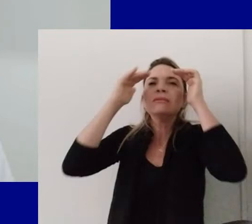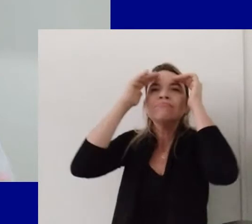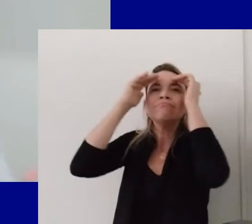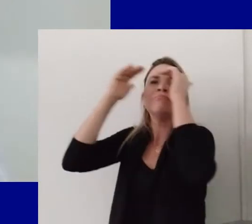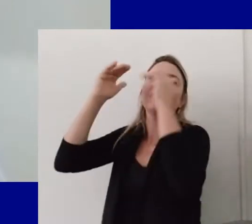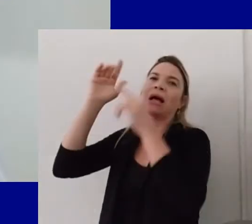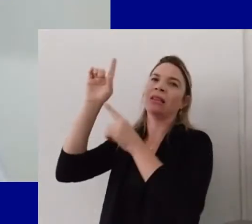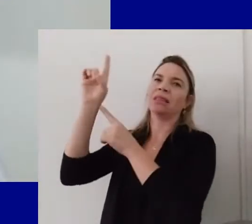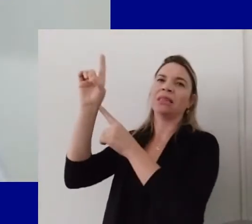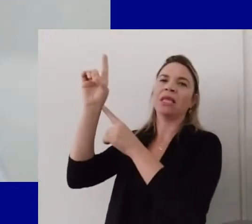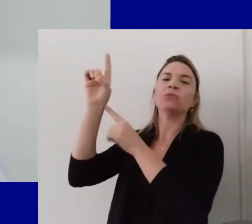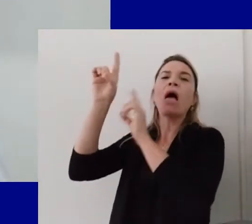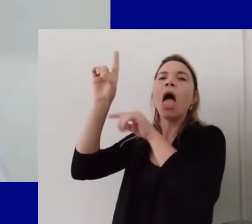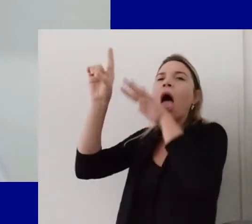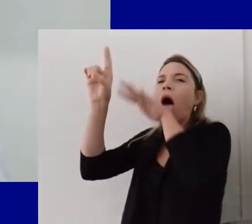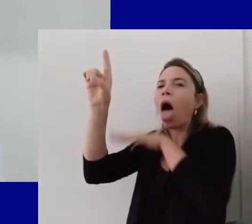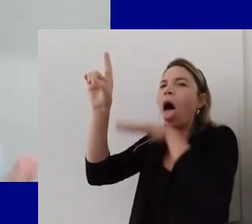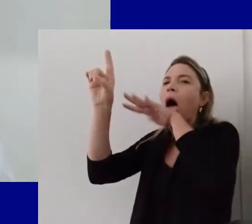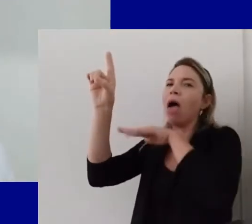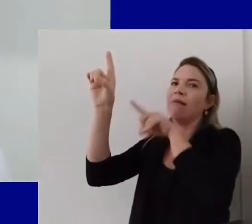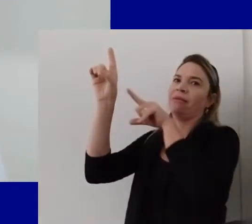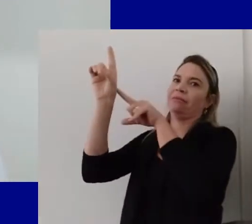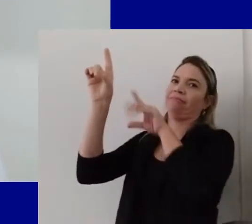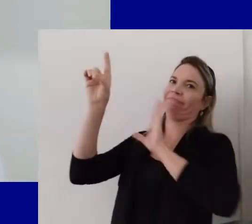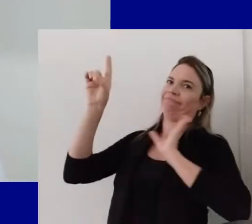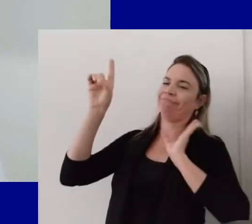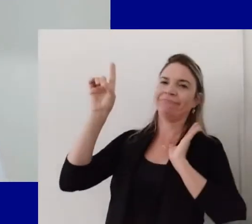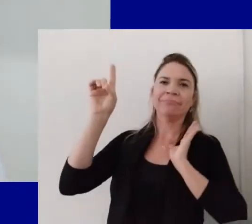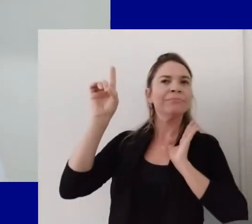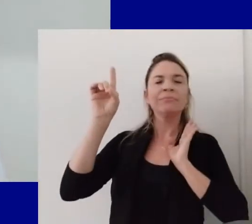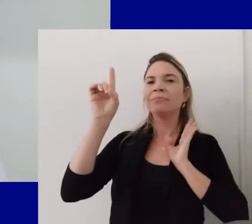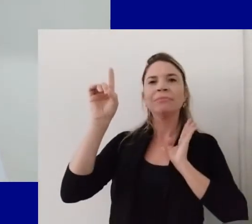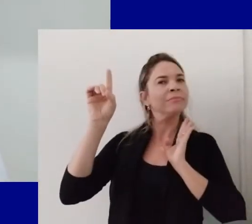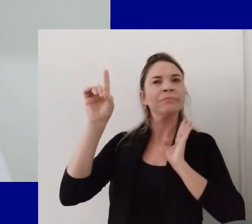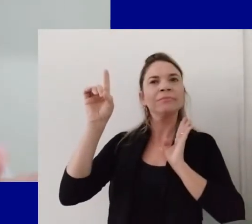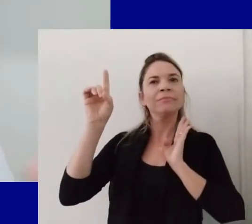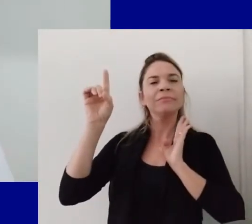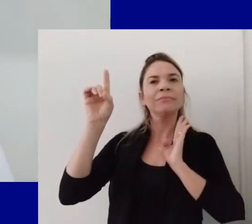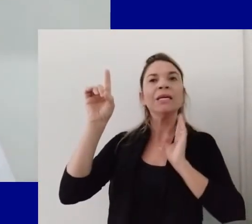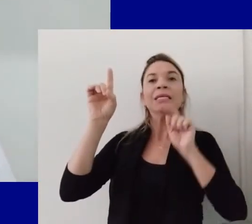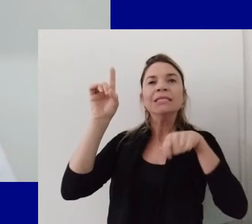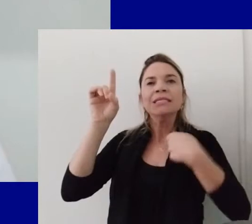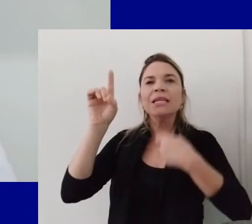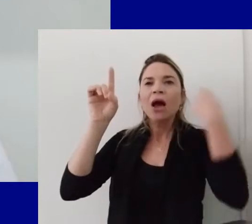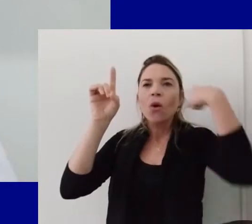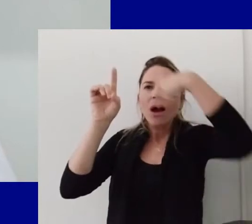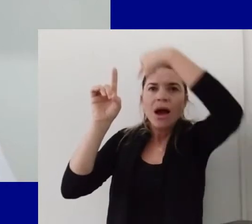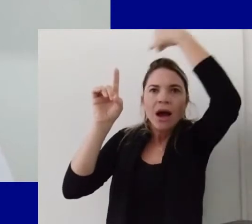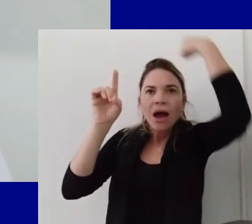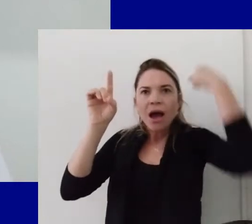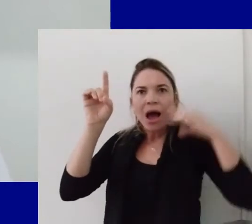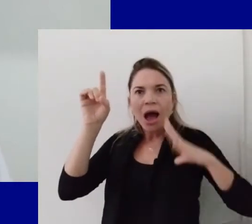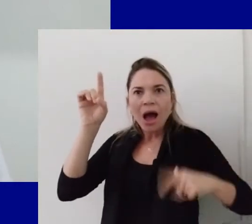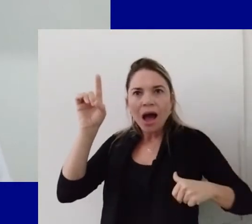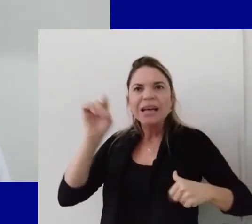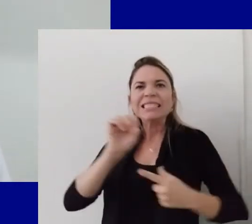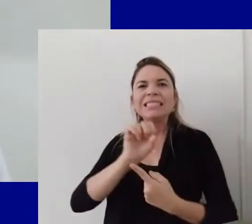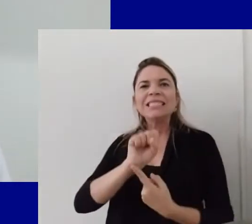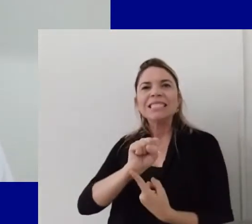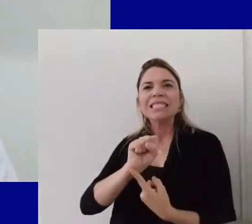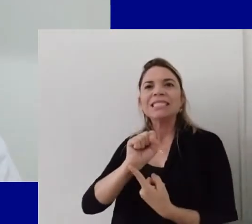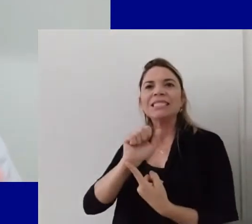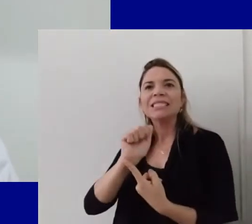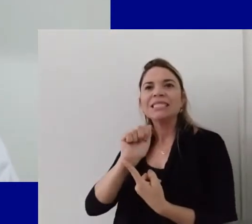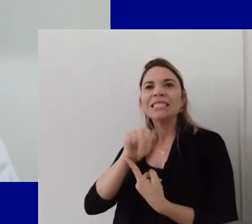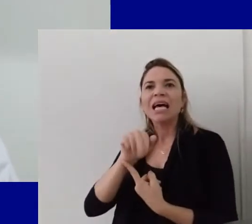está separado de todas as outras coisas. Porque é isso que significa santificado. Separado. E o que está